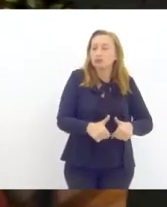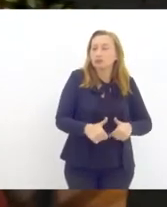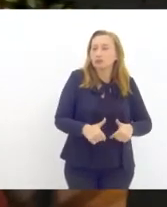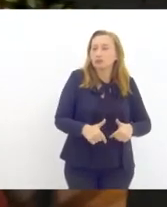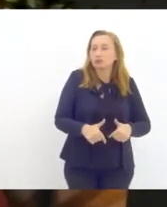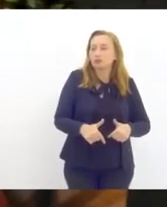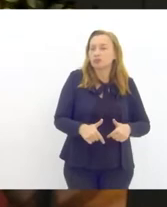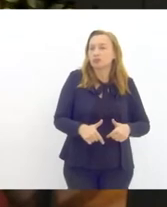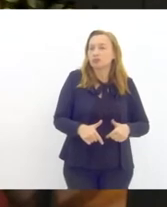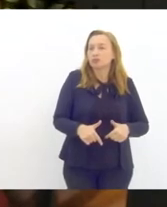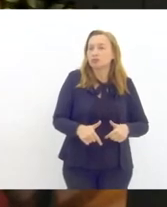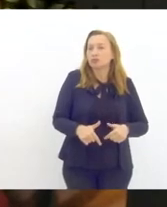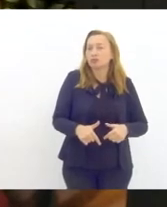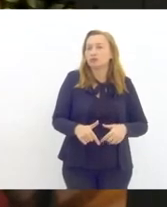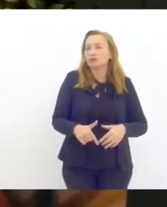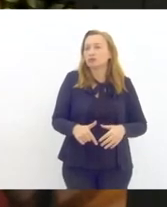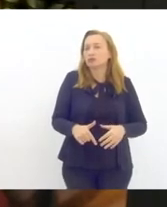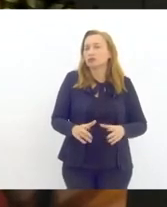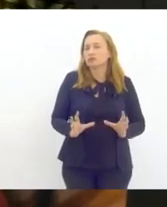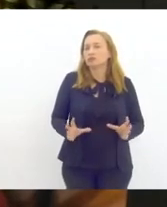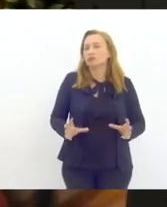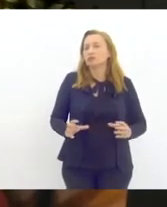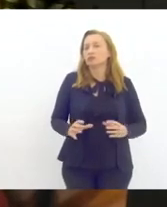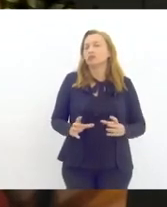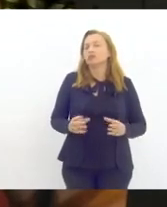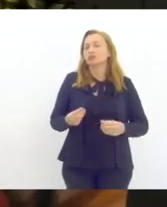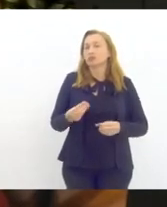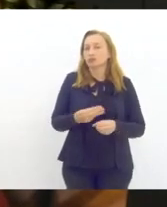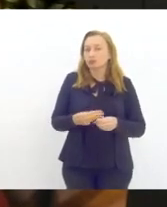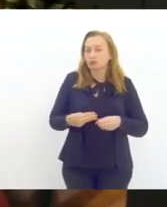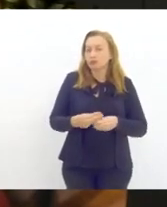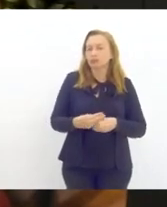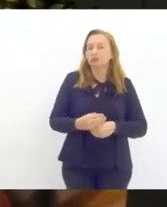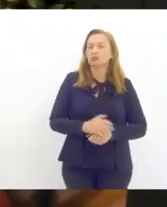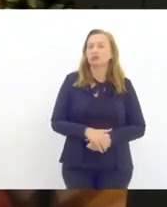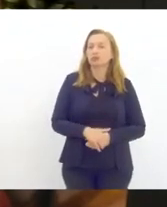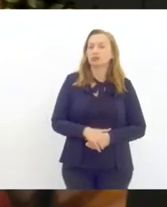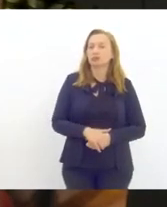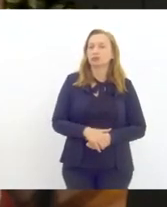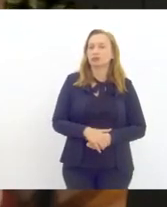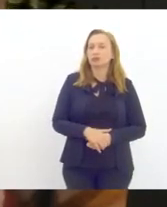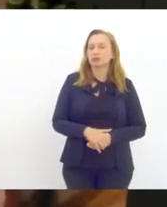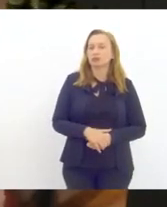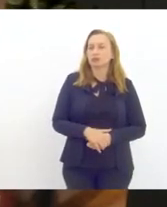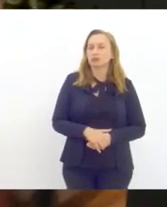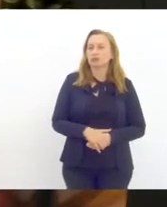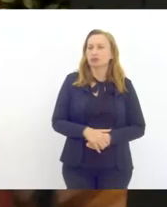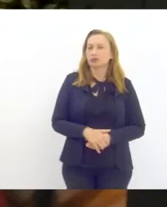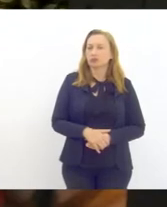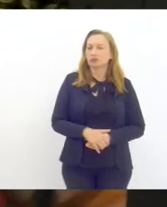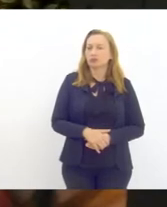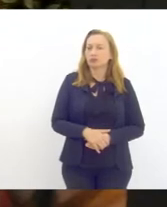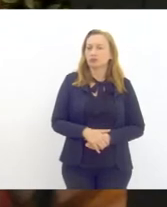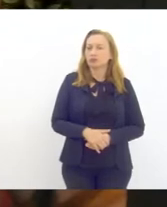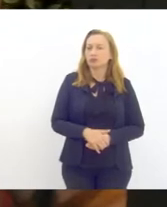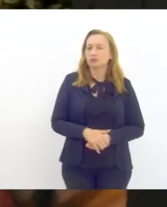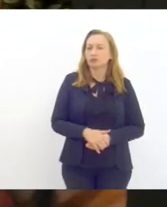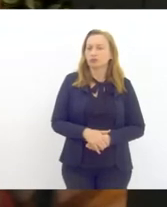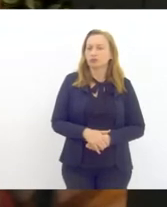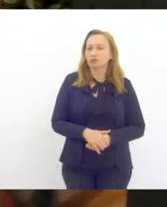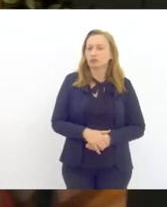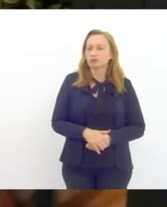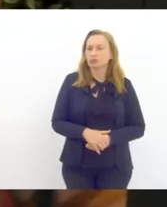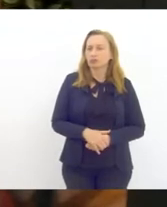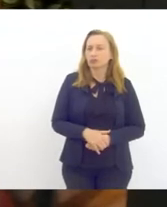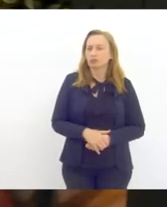Janeiro, como são para os outros municípios. E isso gera, digamos assim, coeficientes,